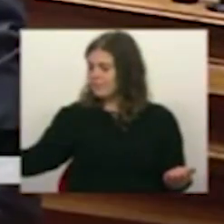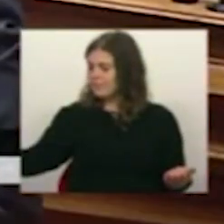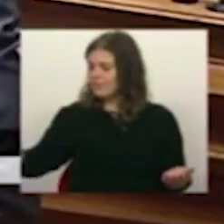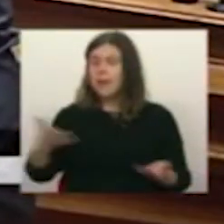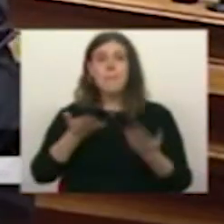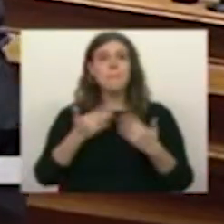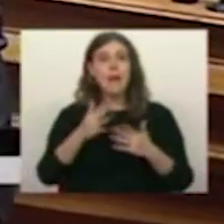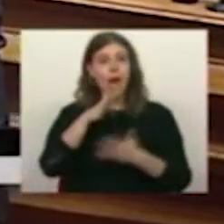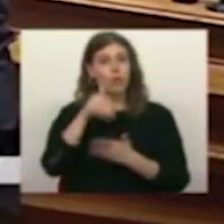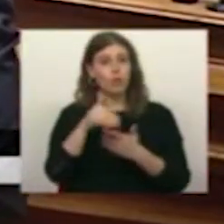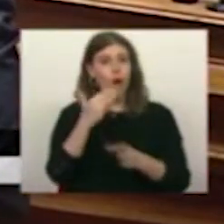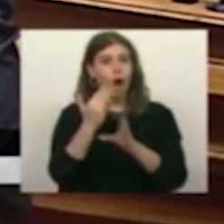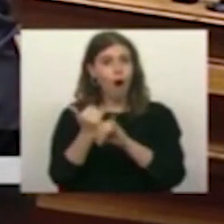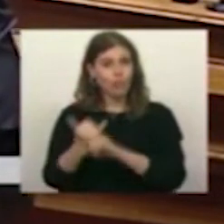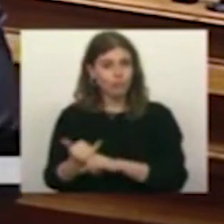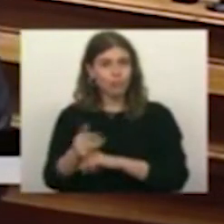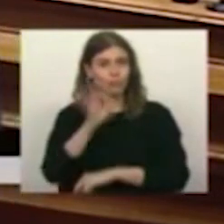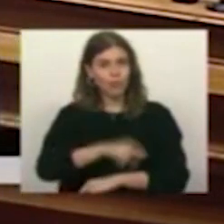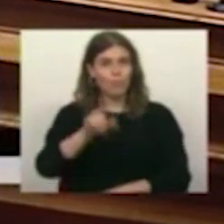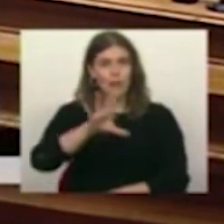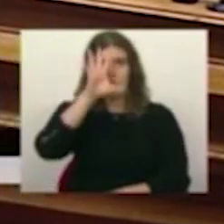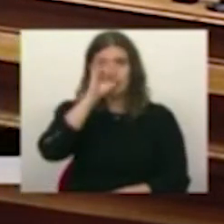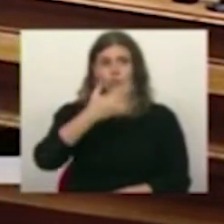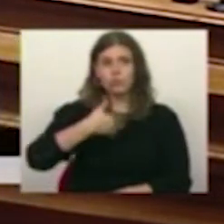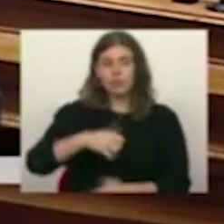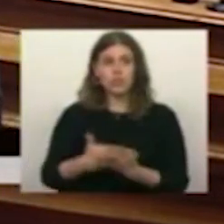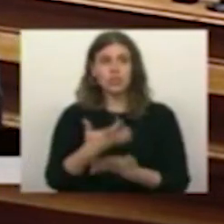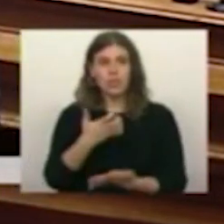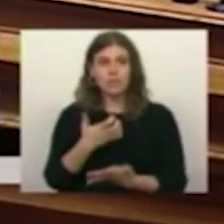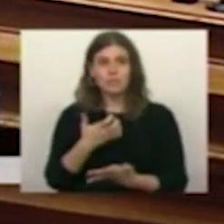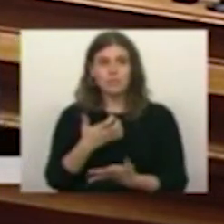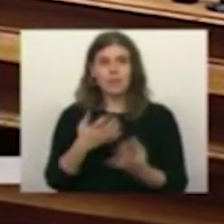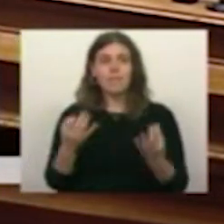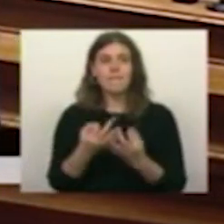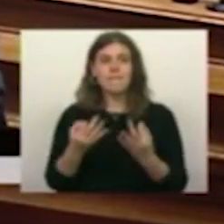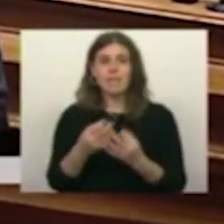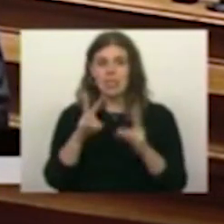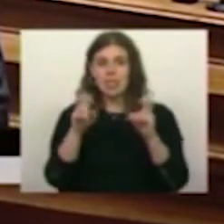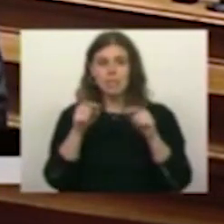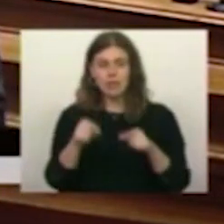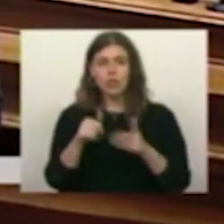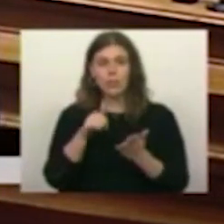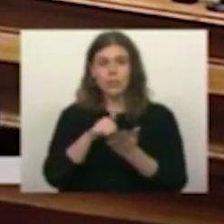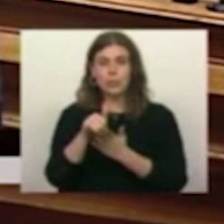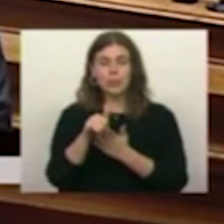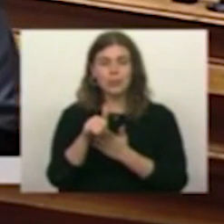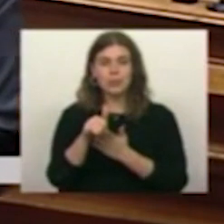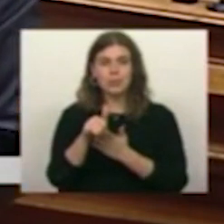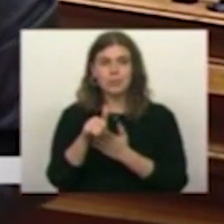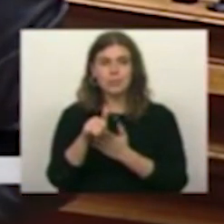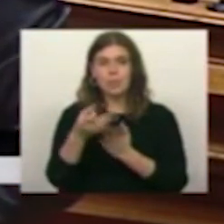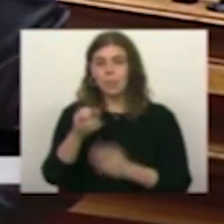Mas há outra conclusão, Sr. Primeiro-Ministro, que eu gostaria de sublinhar. É que esta matéria do aeroporto